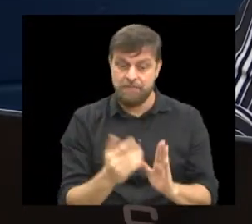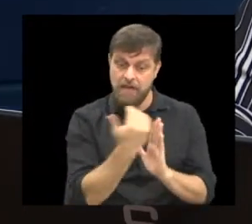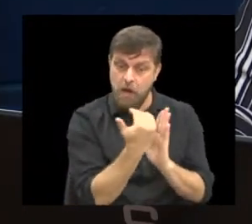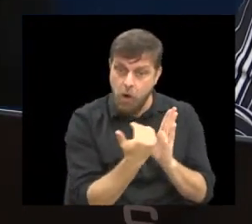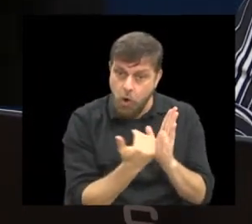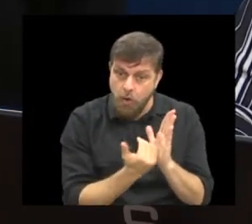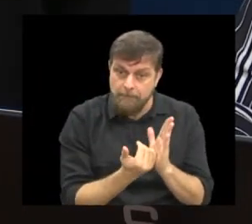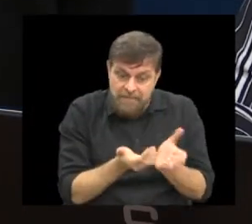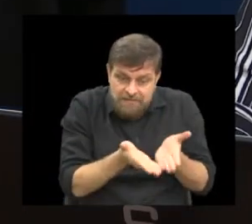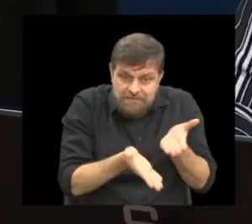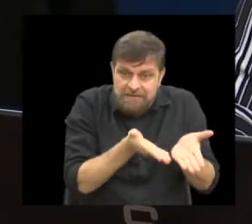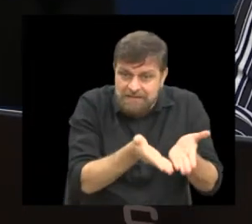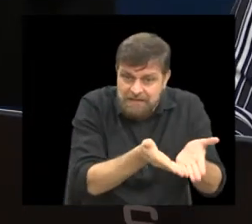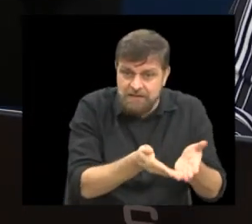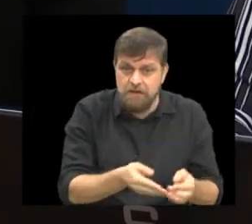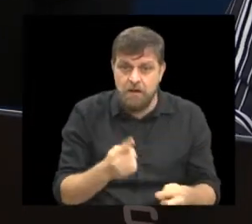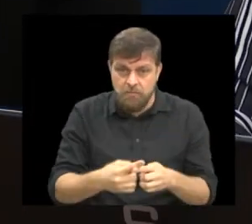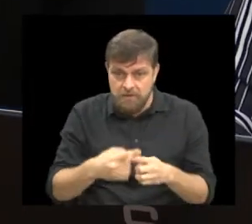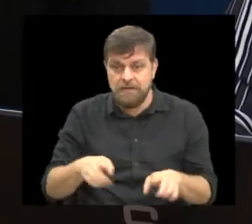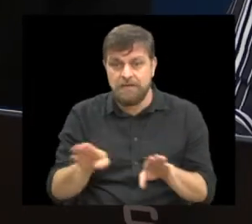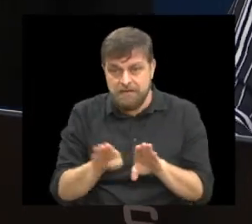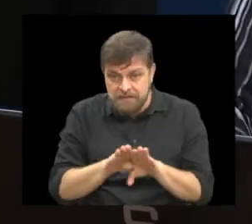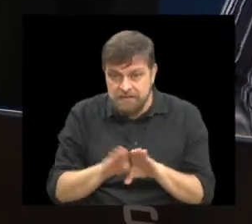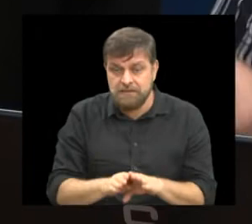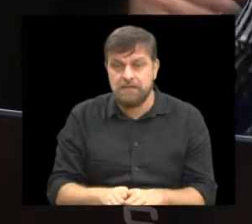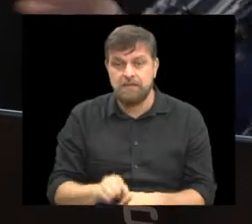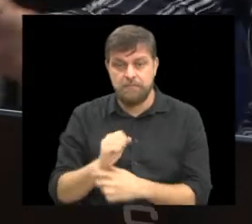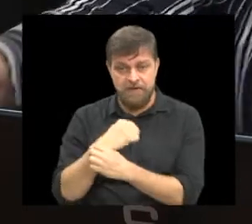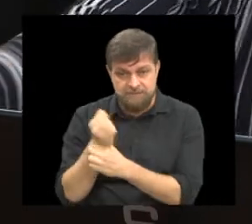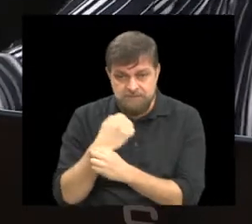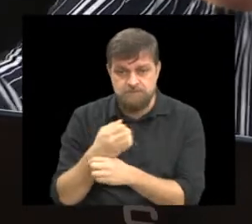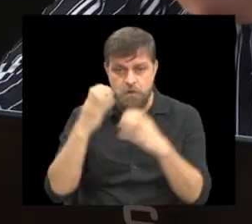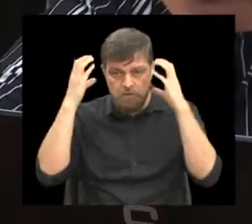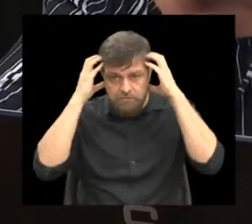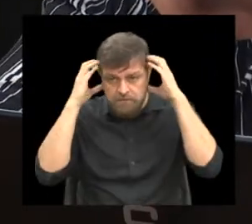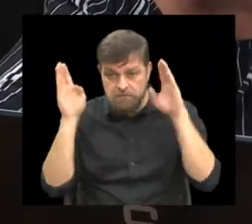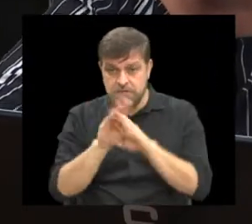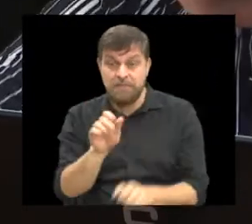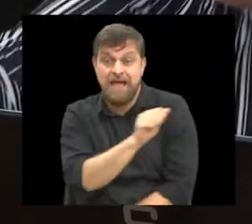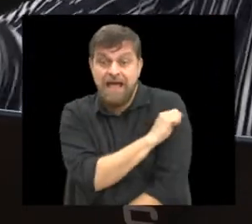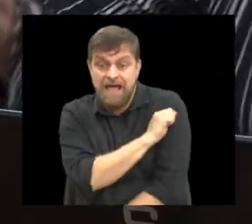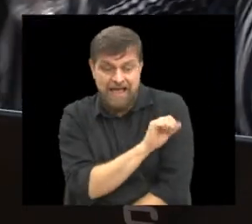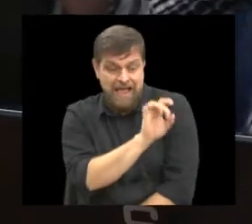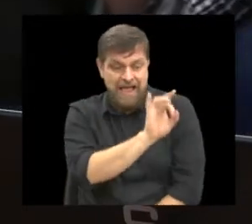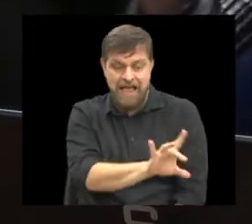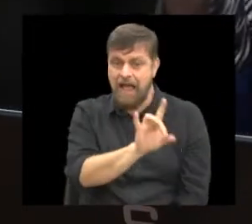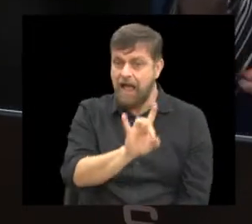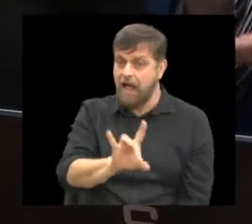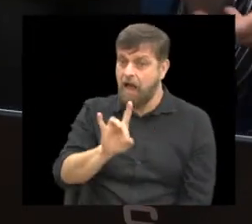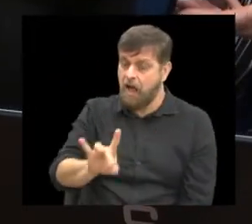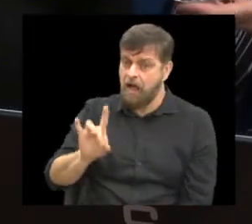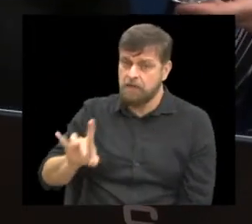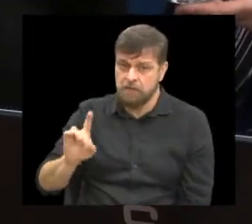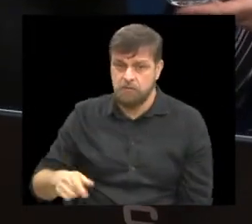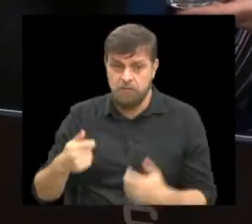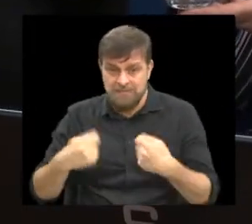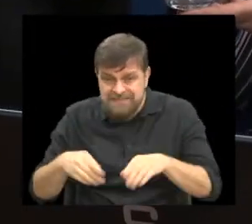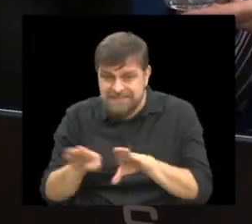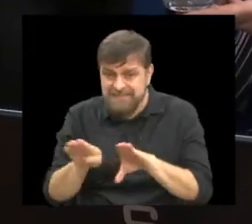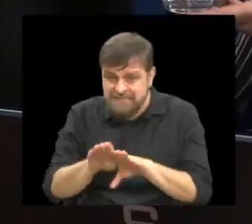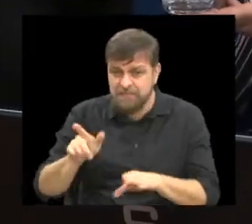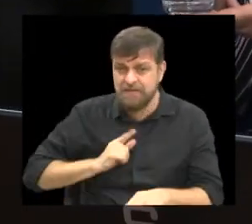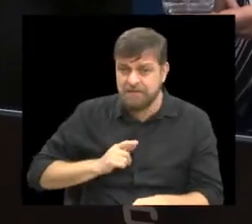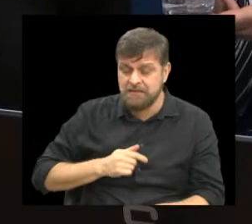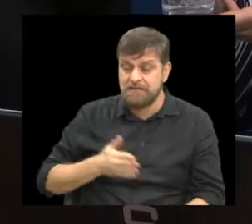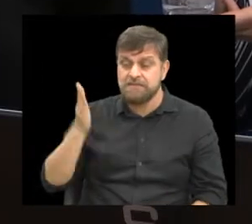individual. Porque os terapeutas também olham essas crianças como sendo um ser único. Tá? Então, eles precisam também ter uma